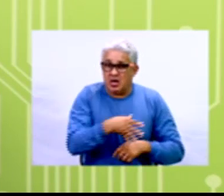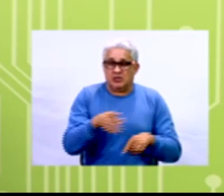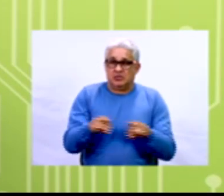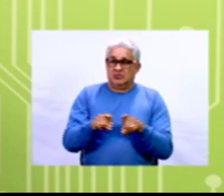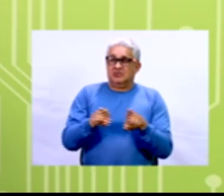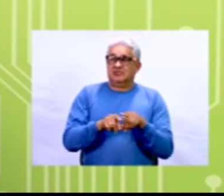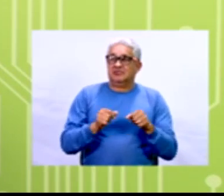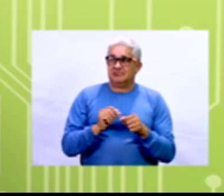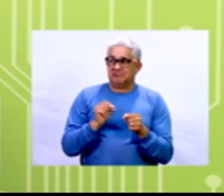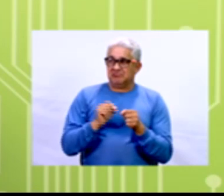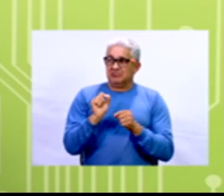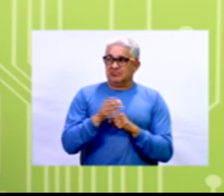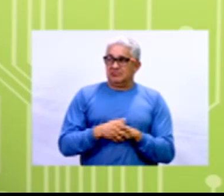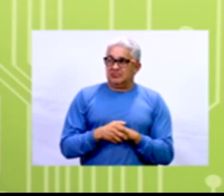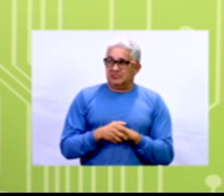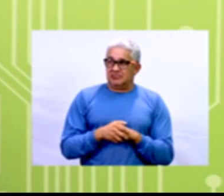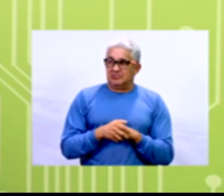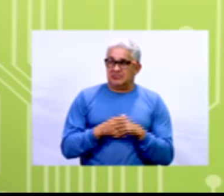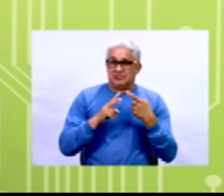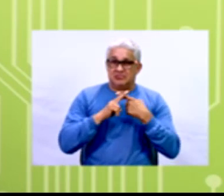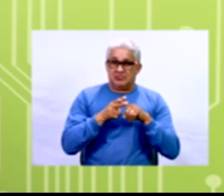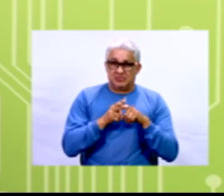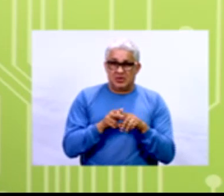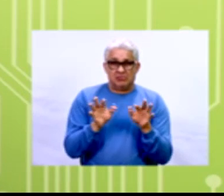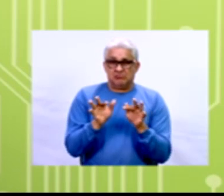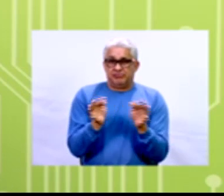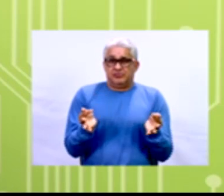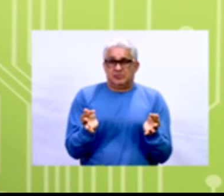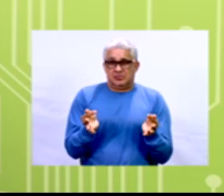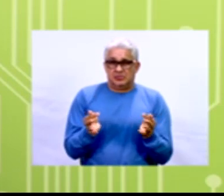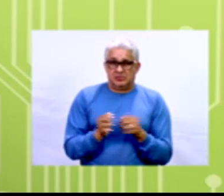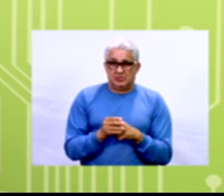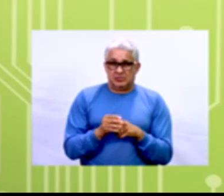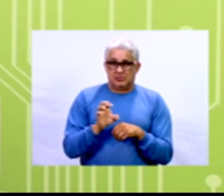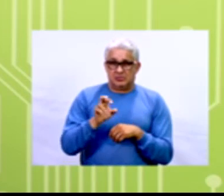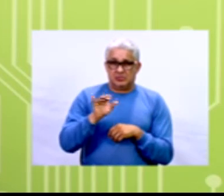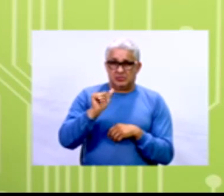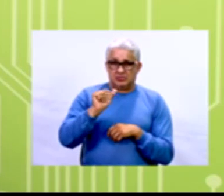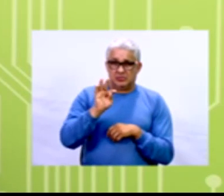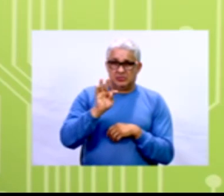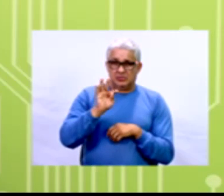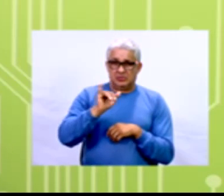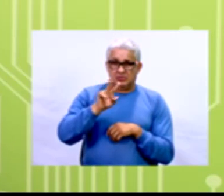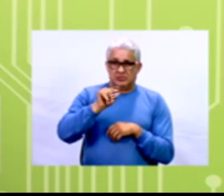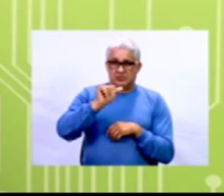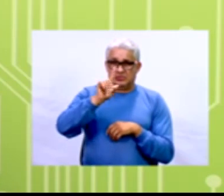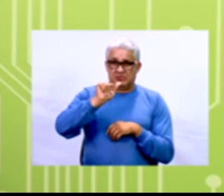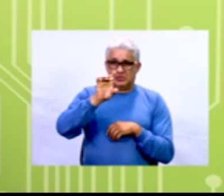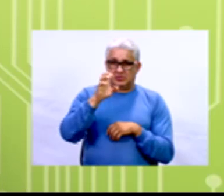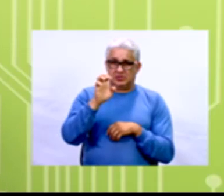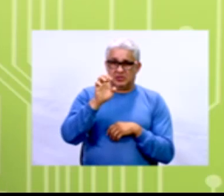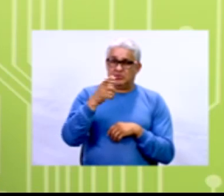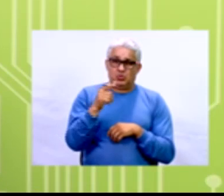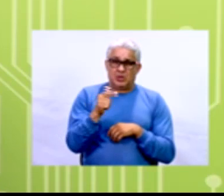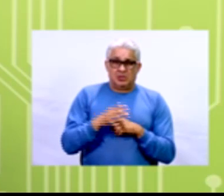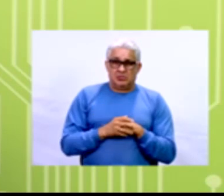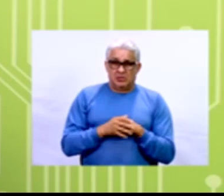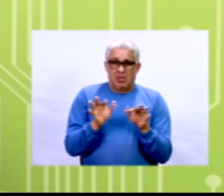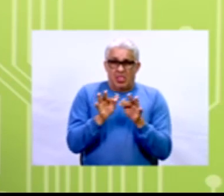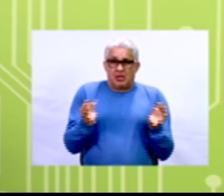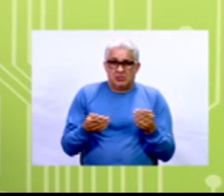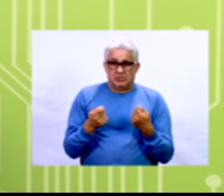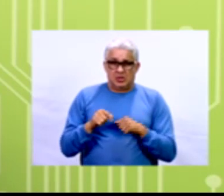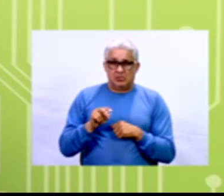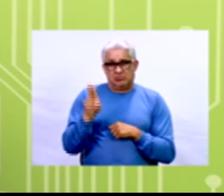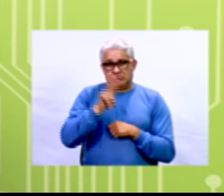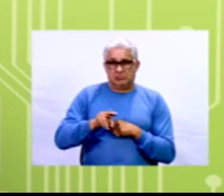produzir uma ferramenta pobre de criatividade, uma ferramenta muito simples, né? Eu tenho que usar a